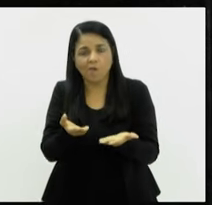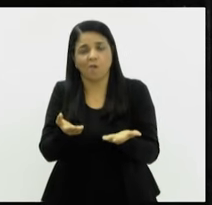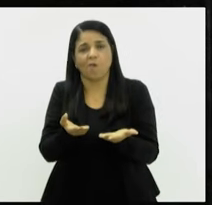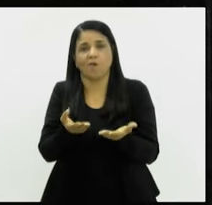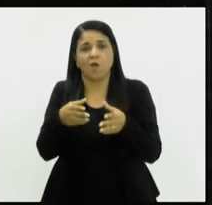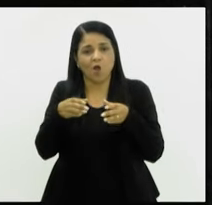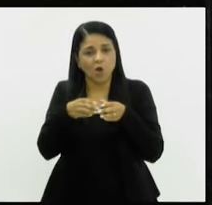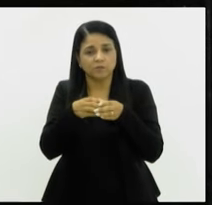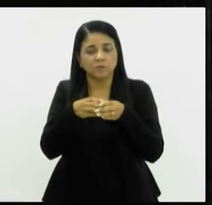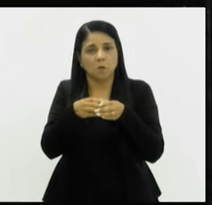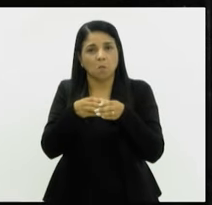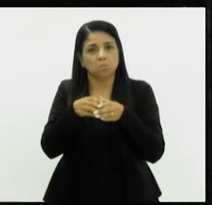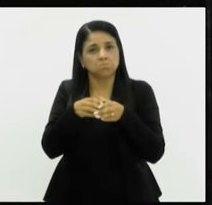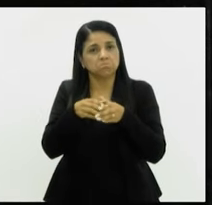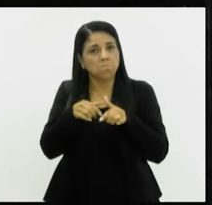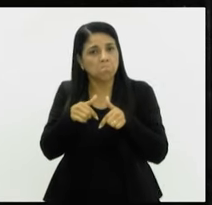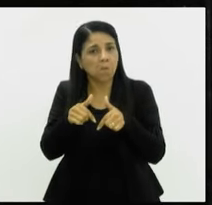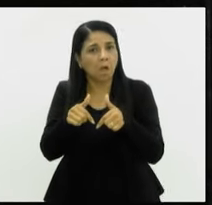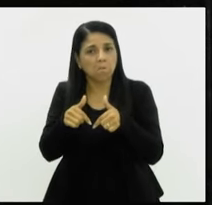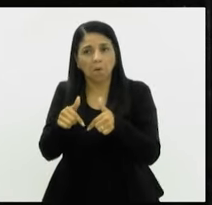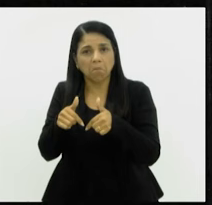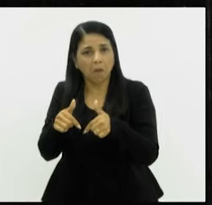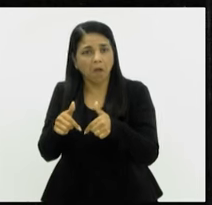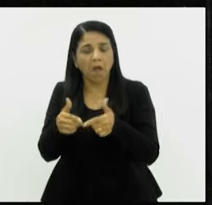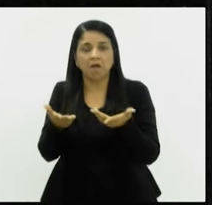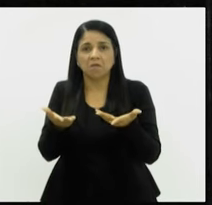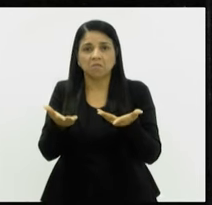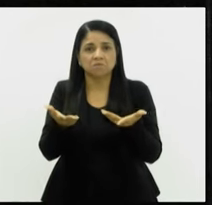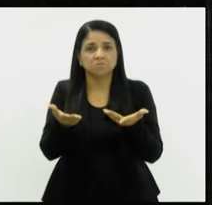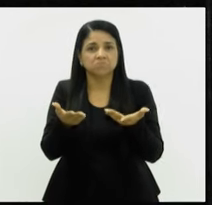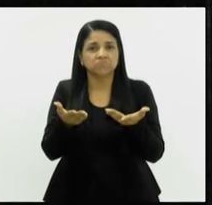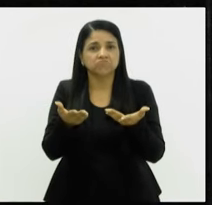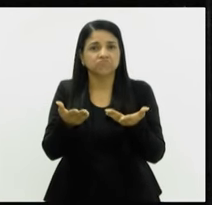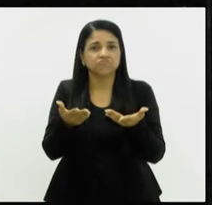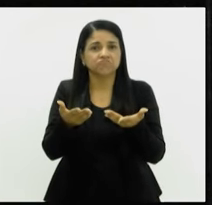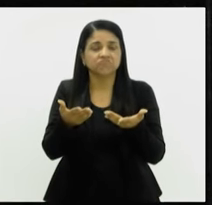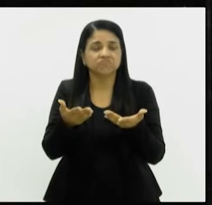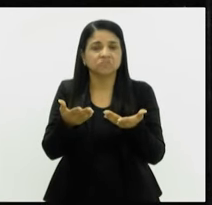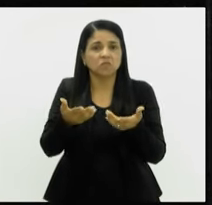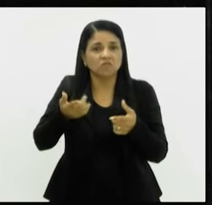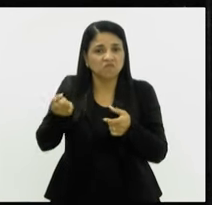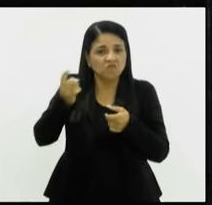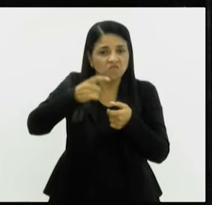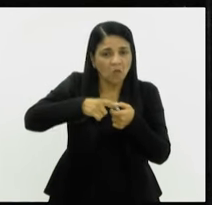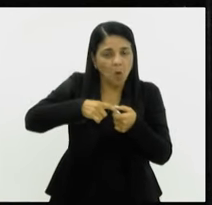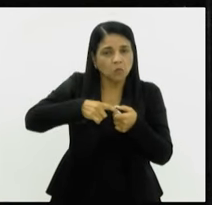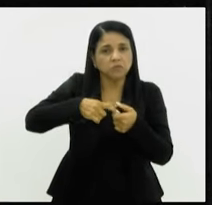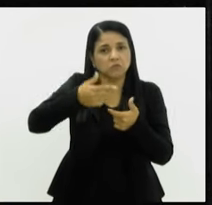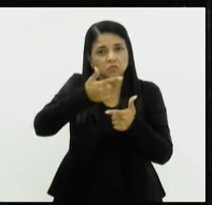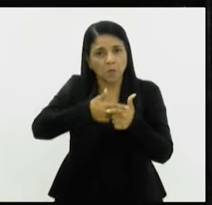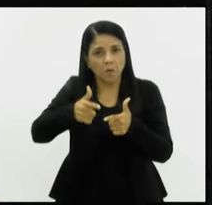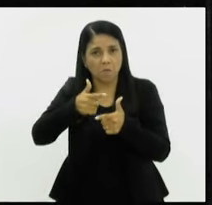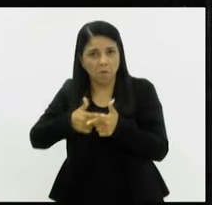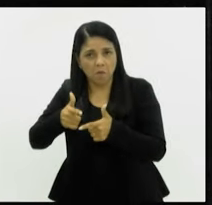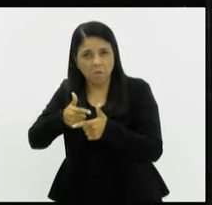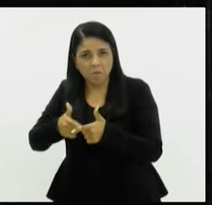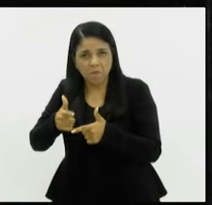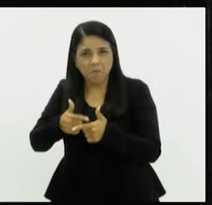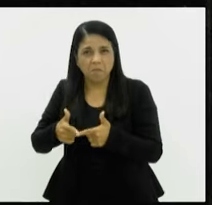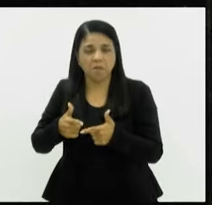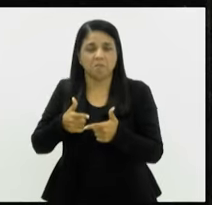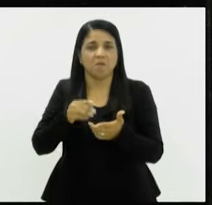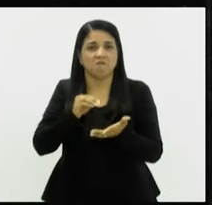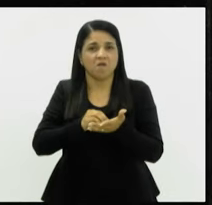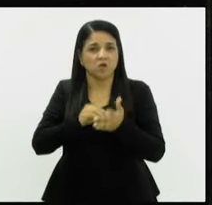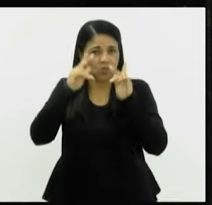estando ativa, talvez as situações voltem a ser mais violadoras e desumanas. Então, abro aqui